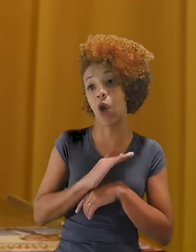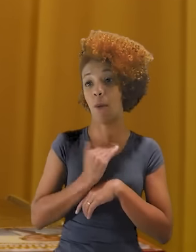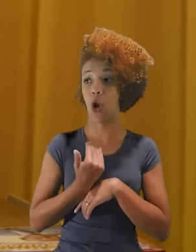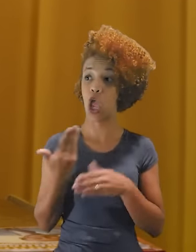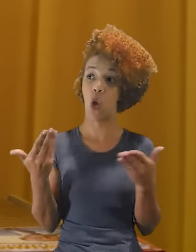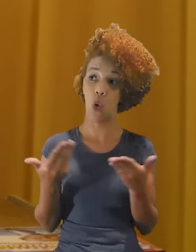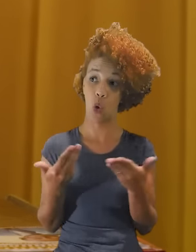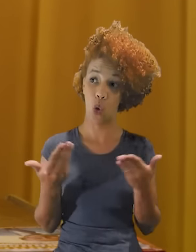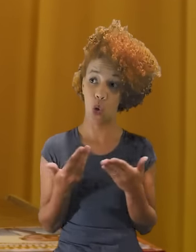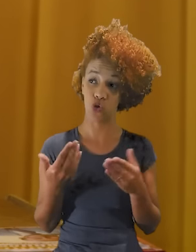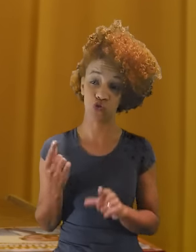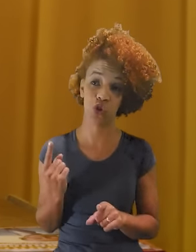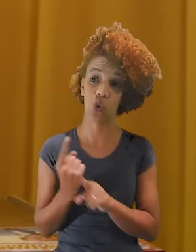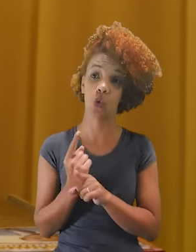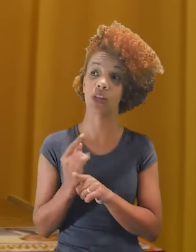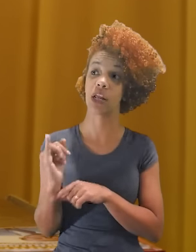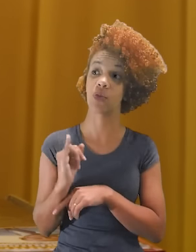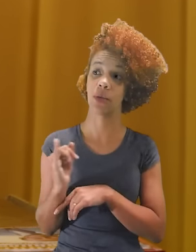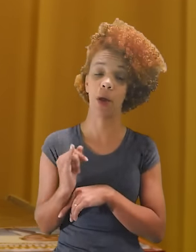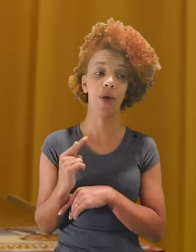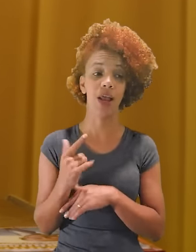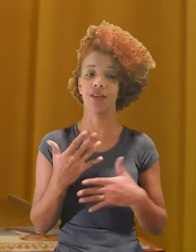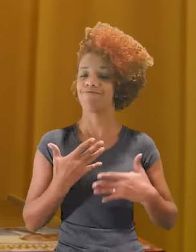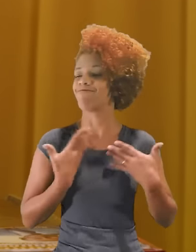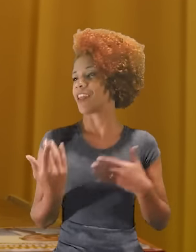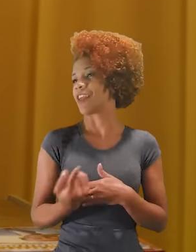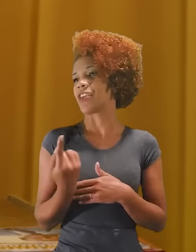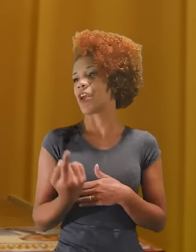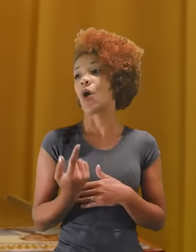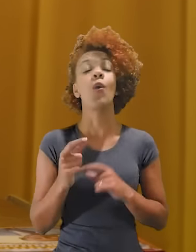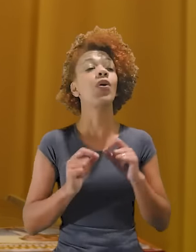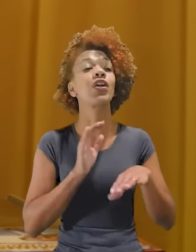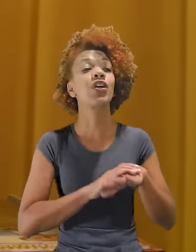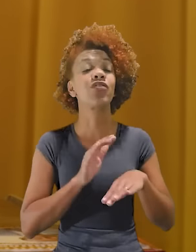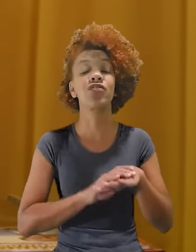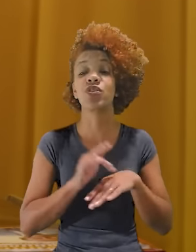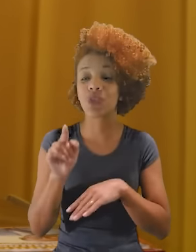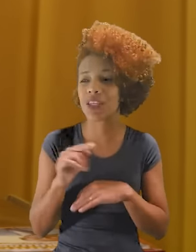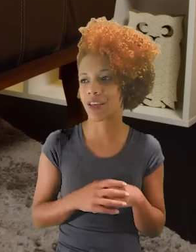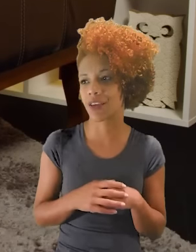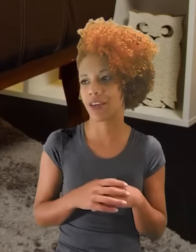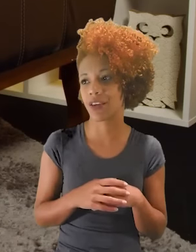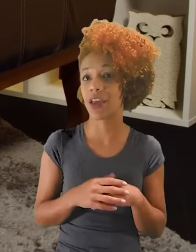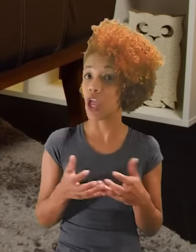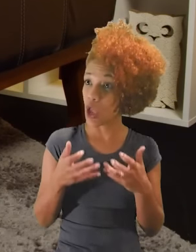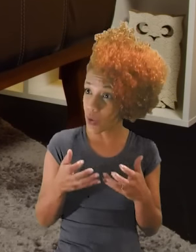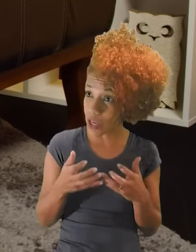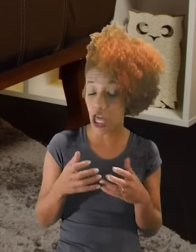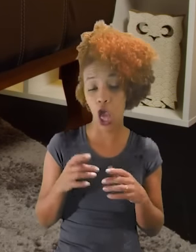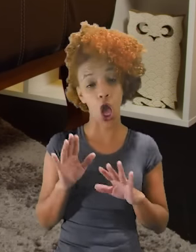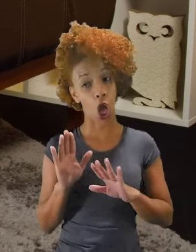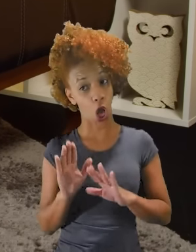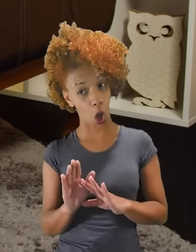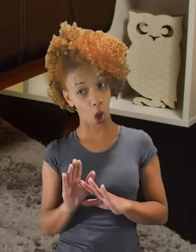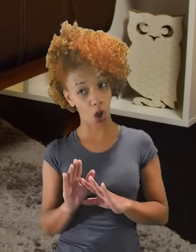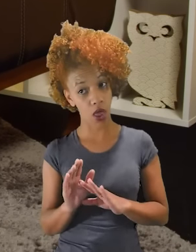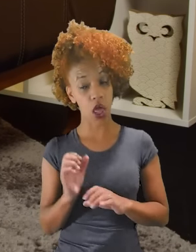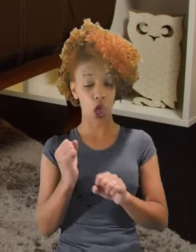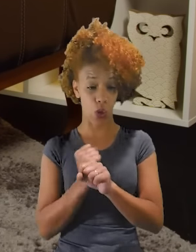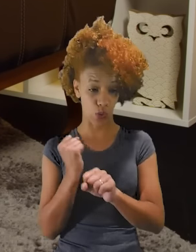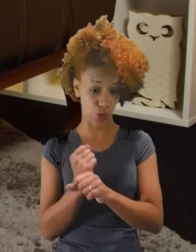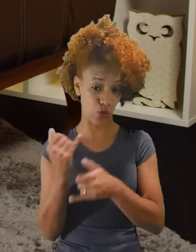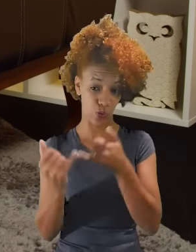se eu morresse hoje... encontrasse meu irmão no além, ele ia ficar a eternidade querendo saber o que eu fiz com isso aqui, cara. Então ele falou assim, eu queria pelo menos falar, ó,